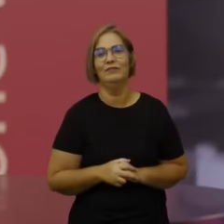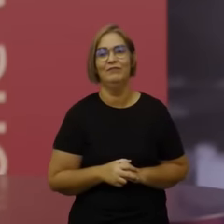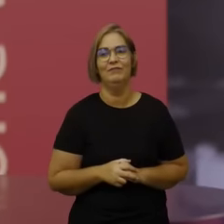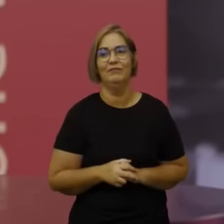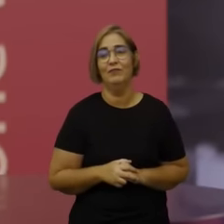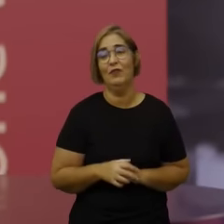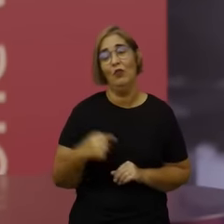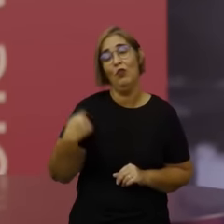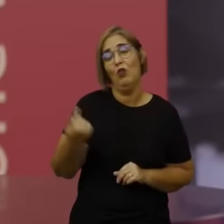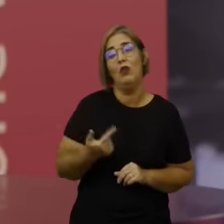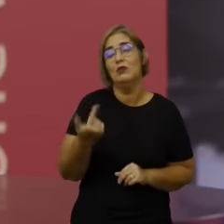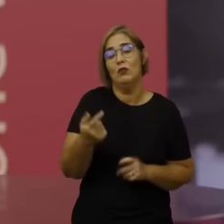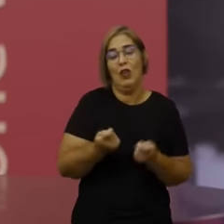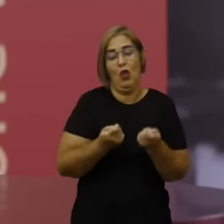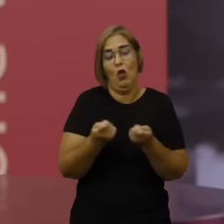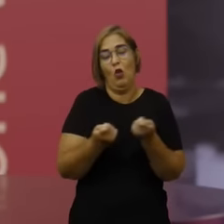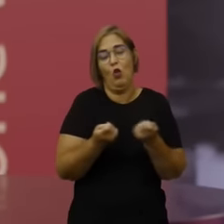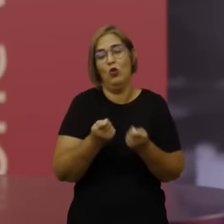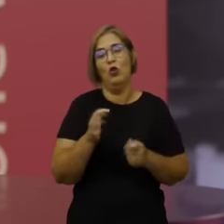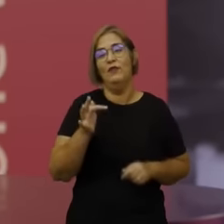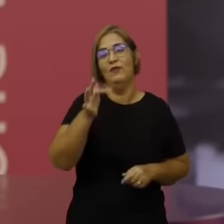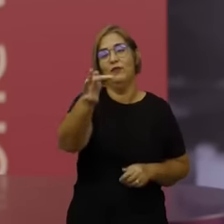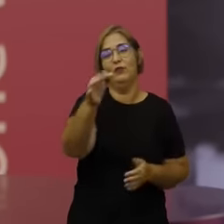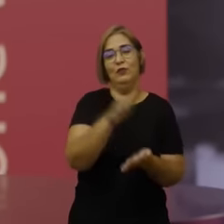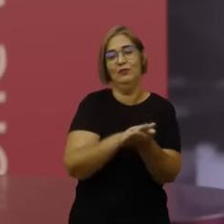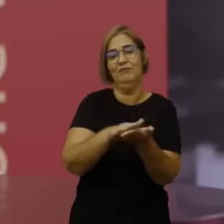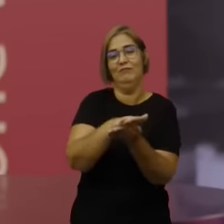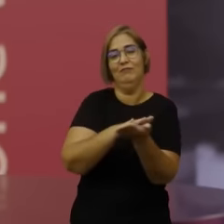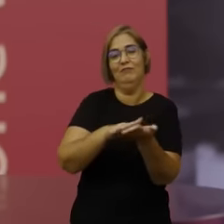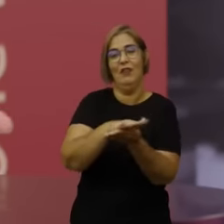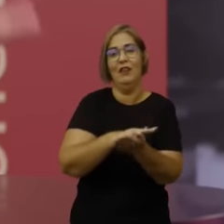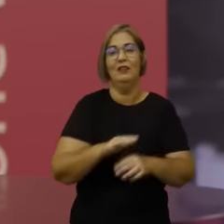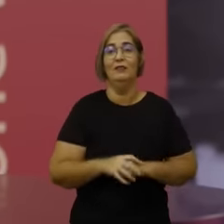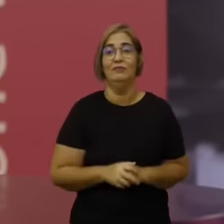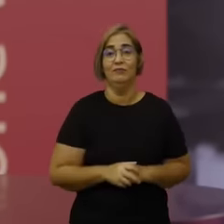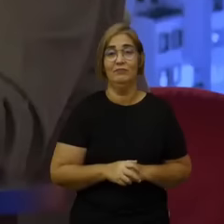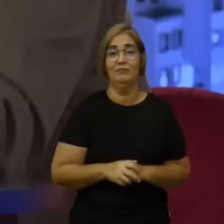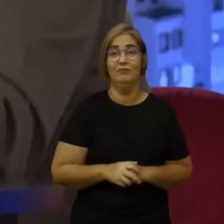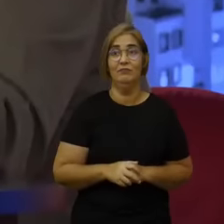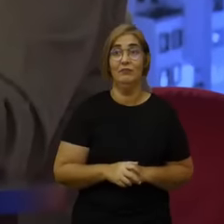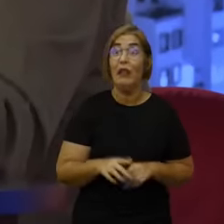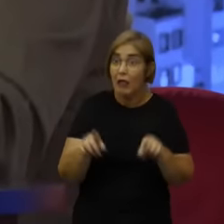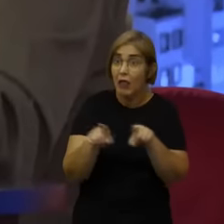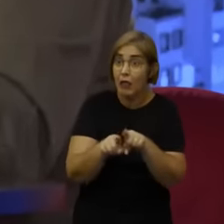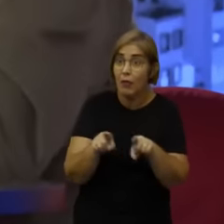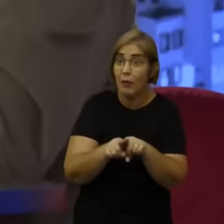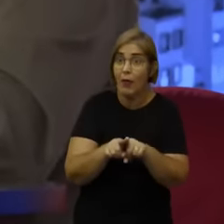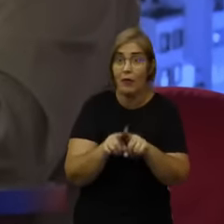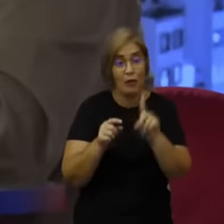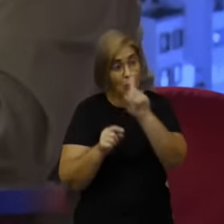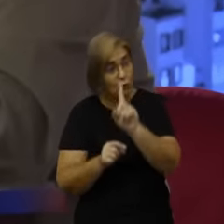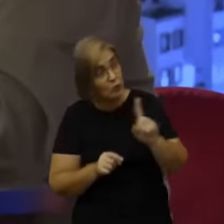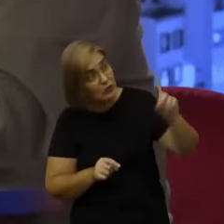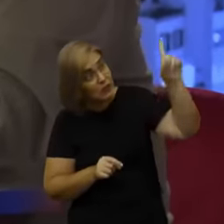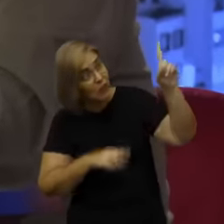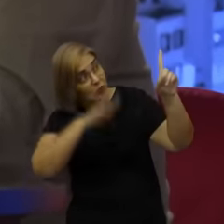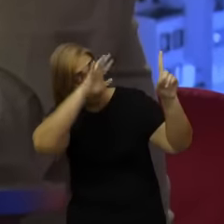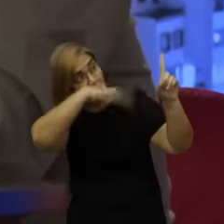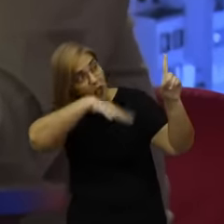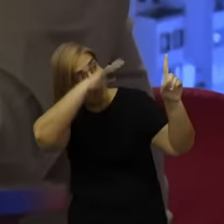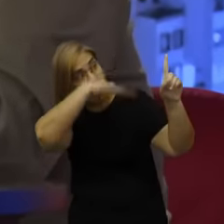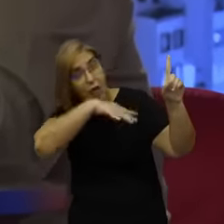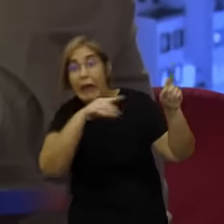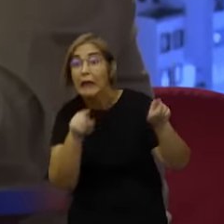entidades que não tem que dar satisfação para ninguém e mesmo os deuses são afetados por essas entidades.